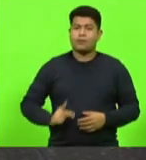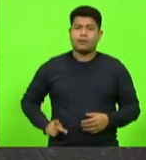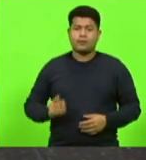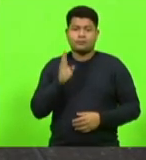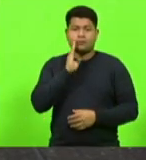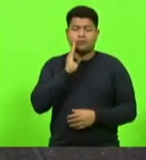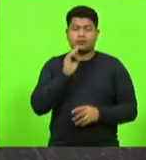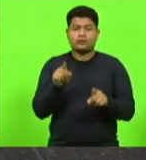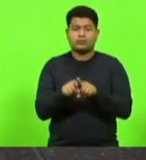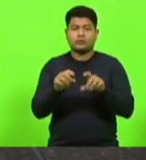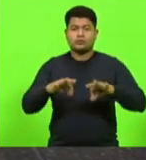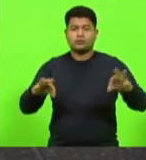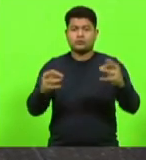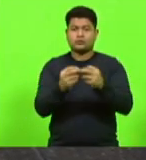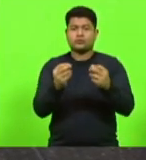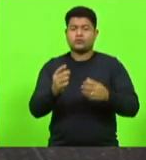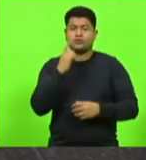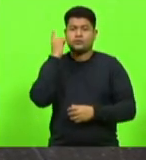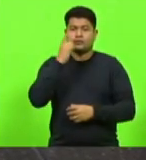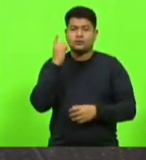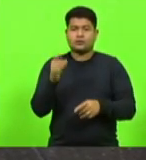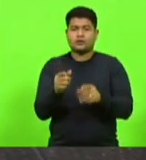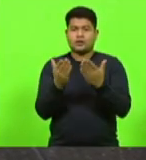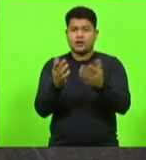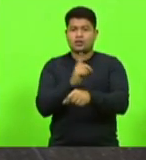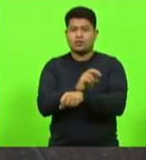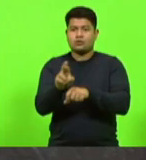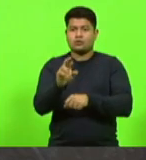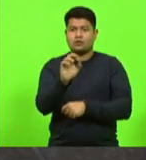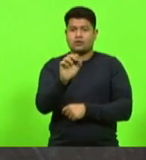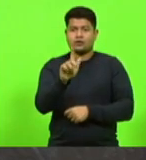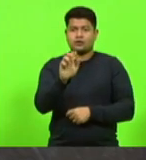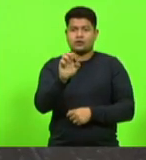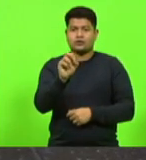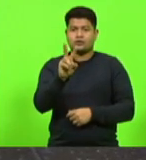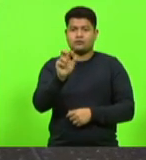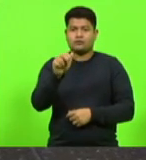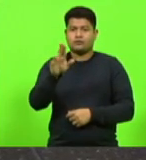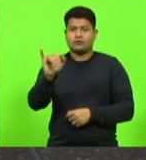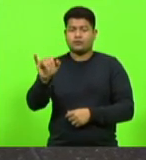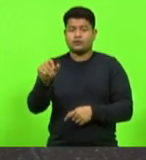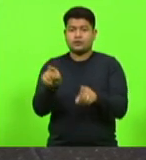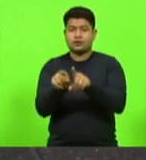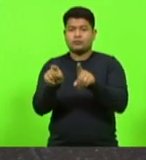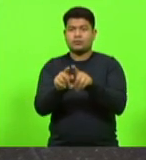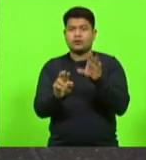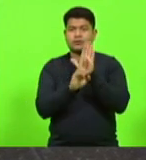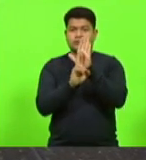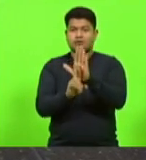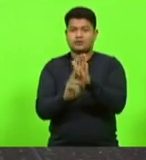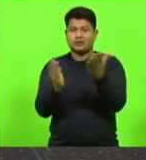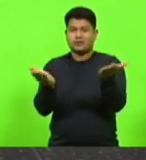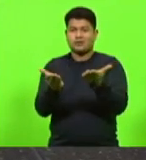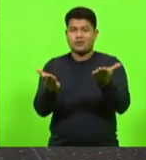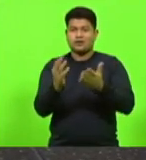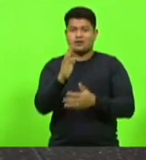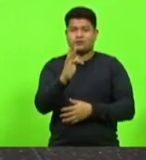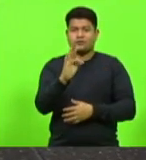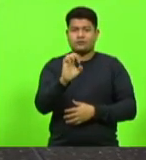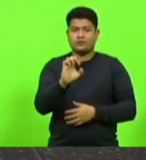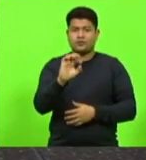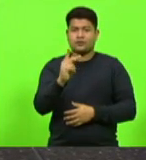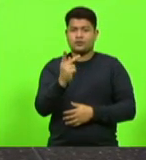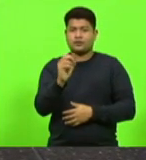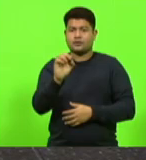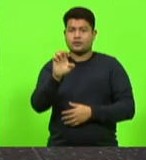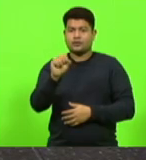deputados, doutor Giovanni, o corpo da FIOESC, através do senhor, eu mando meu fraterno abraço